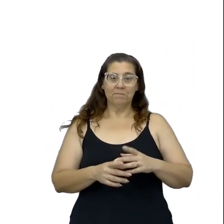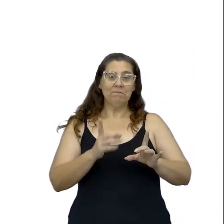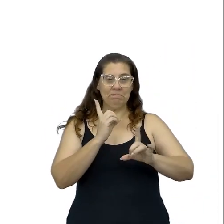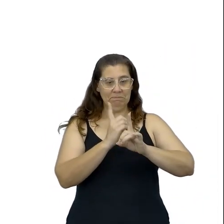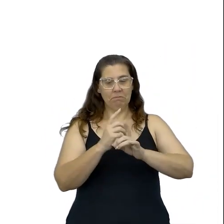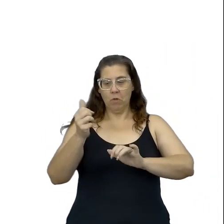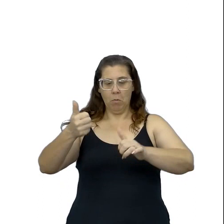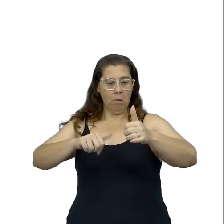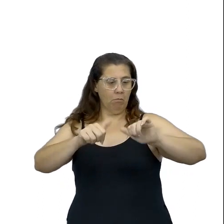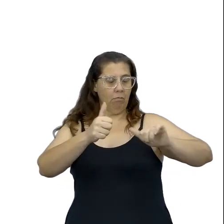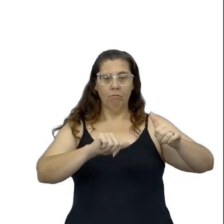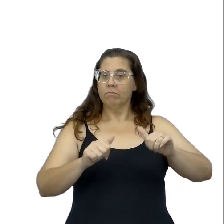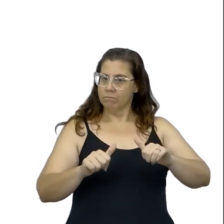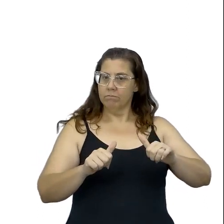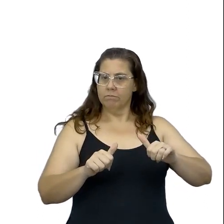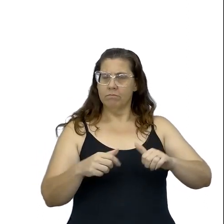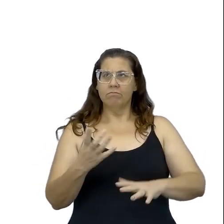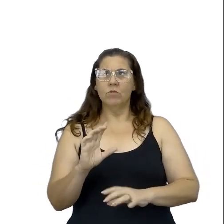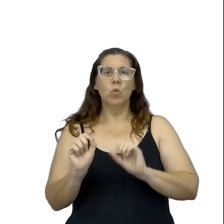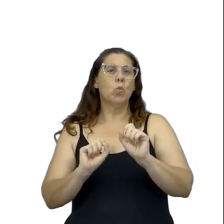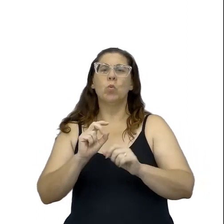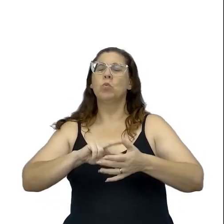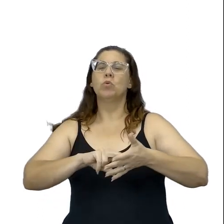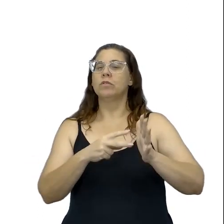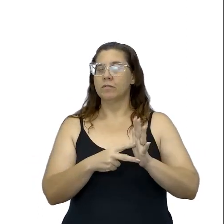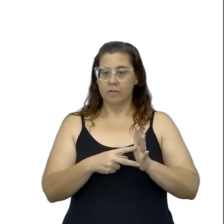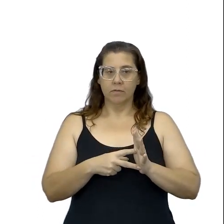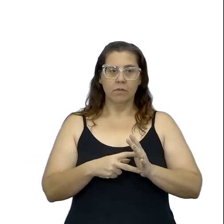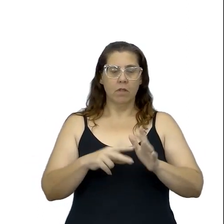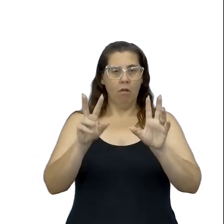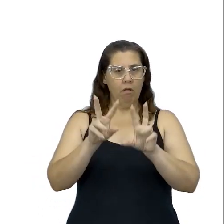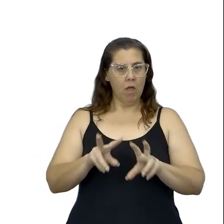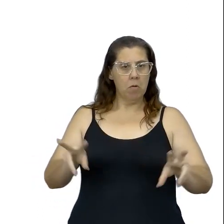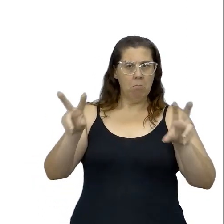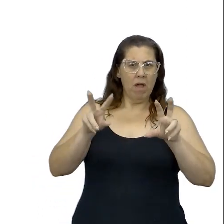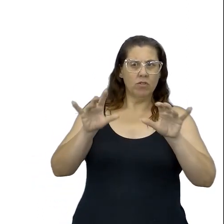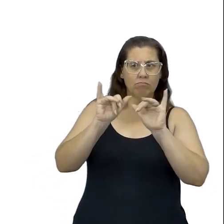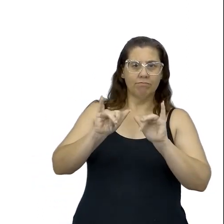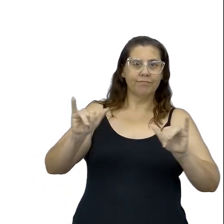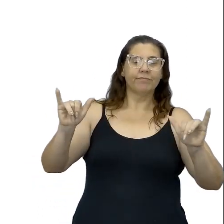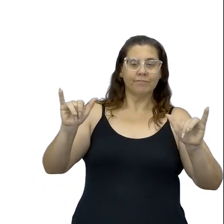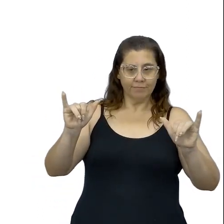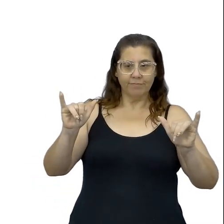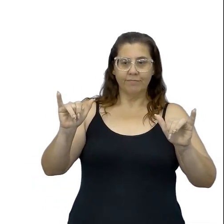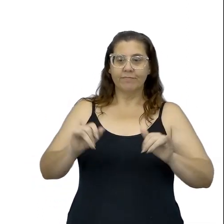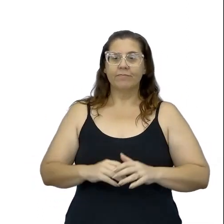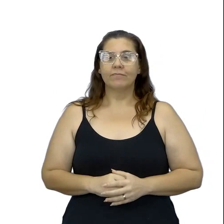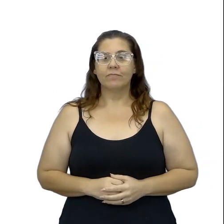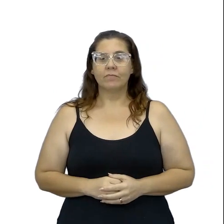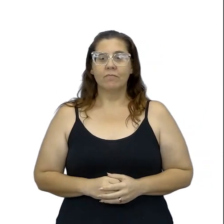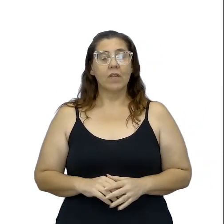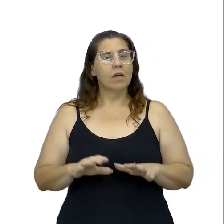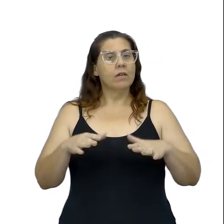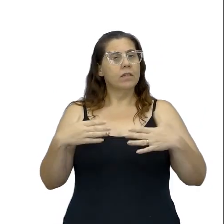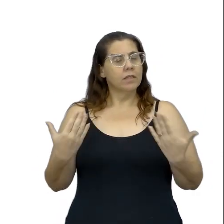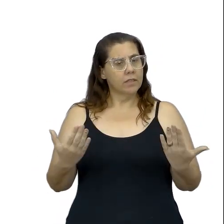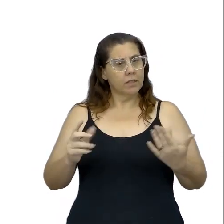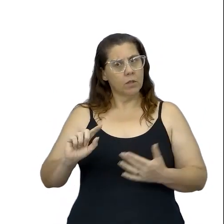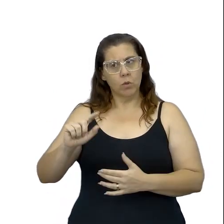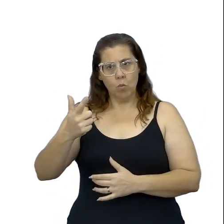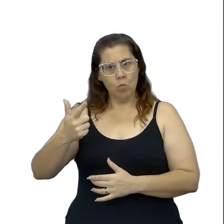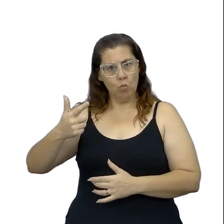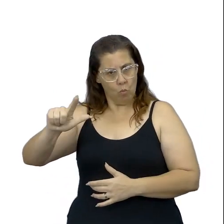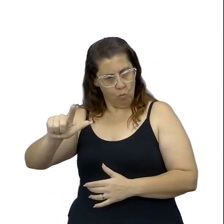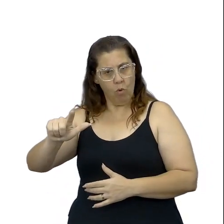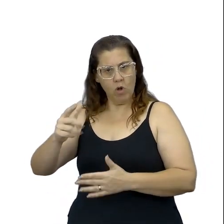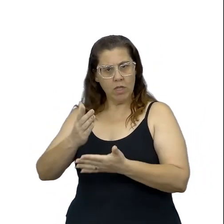Identificar e analisar o jogo de sentidos por meio das imagens do anúncio. Então, numa outra